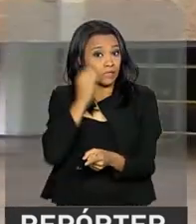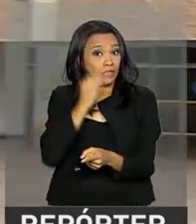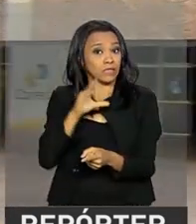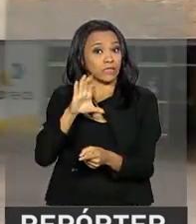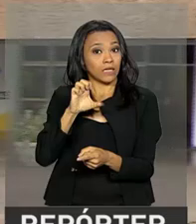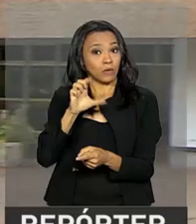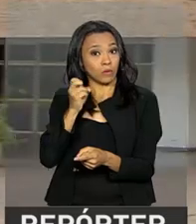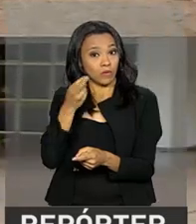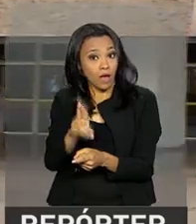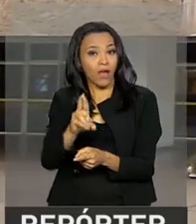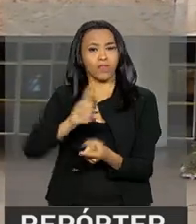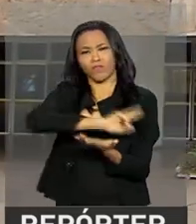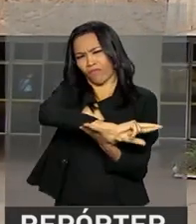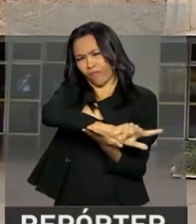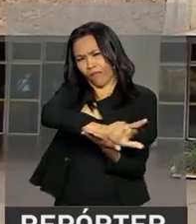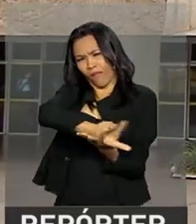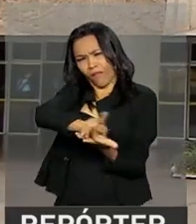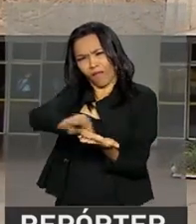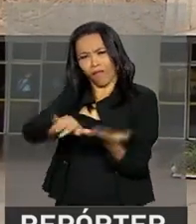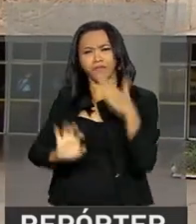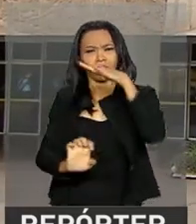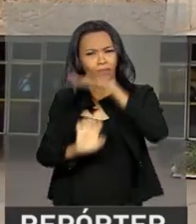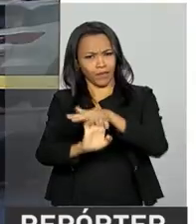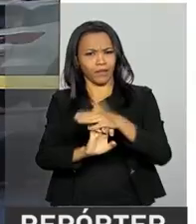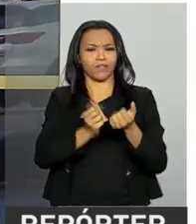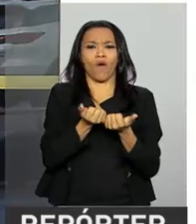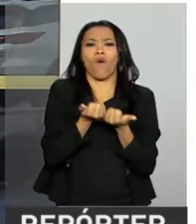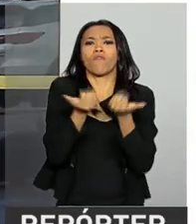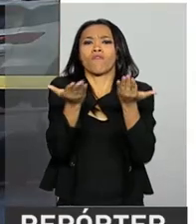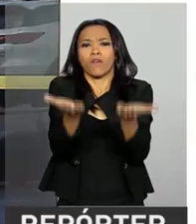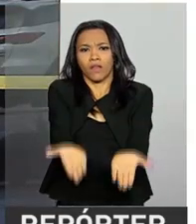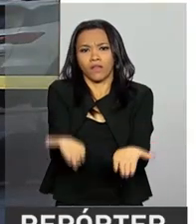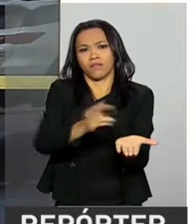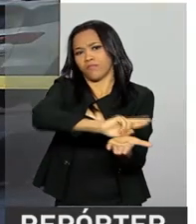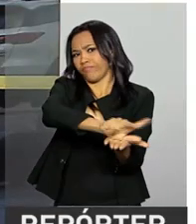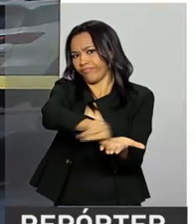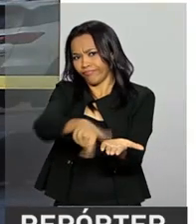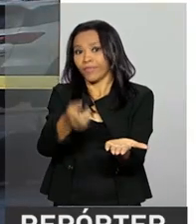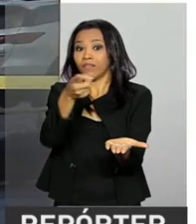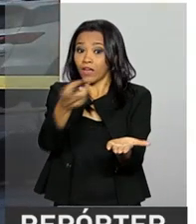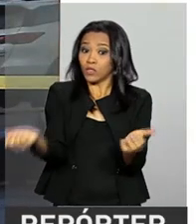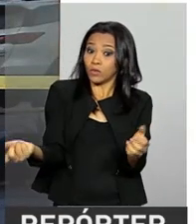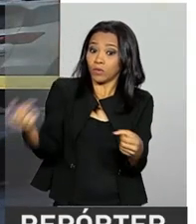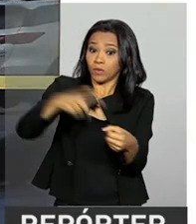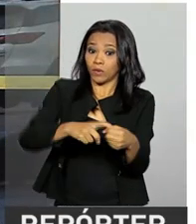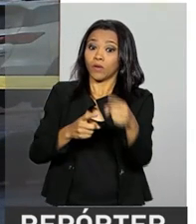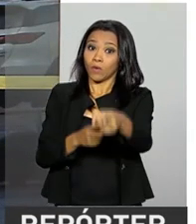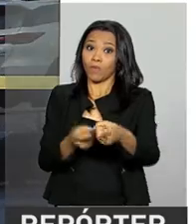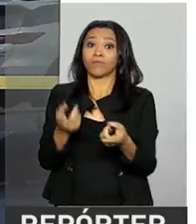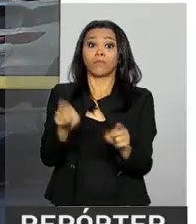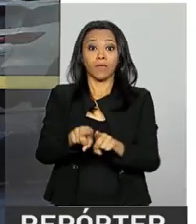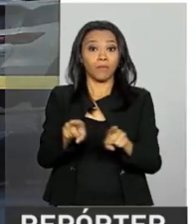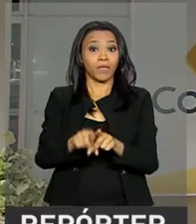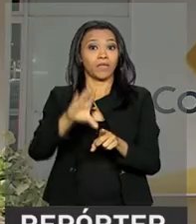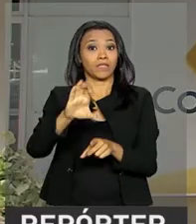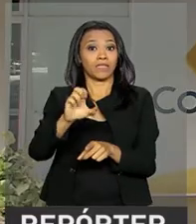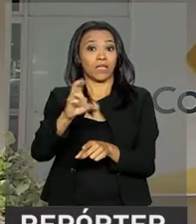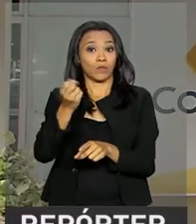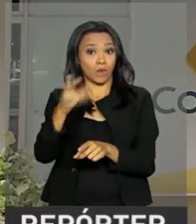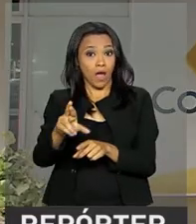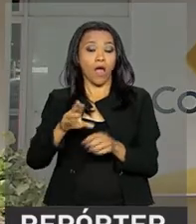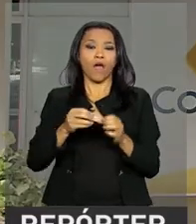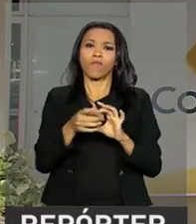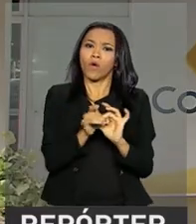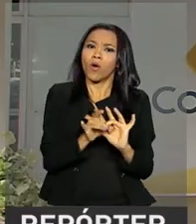o conjunto de serviços oferecidos pela estatal e vai funcionar em parceria com operadora de telefonia móvel pessoal ada pela Agência